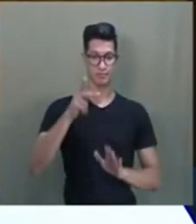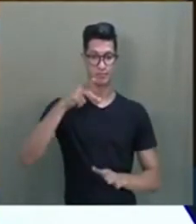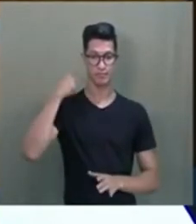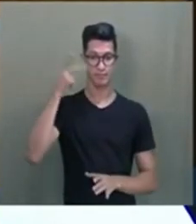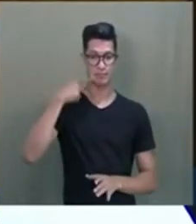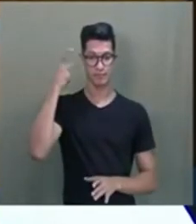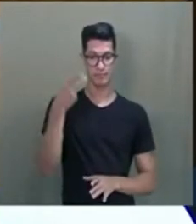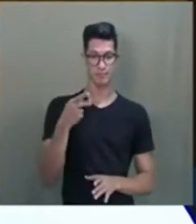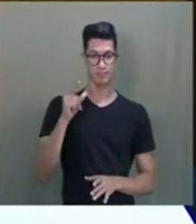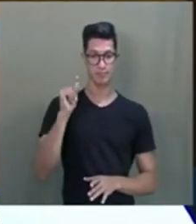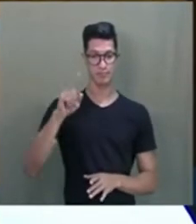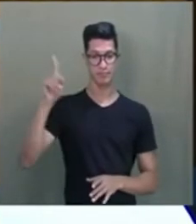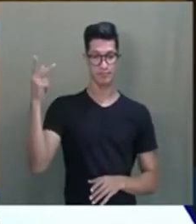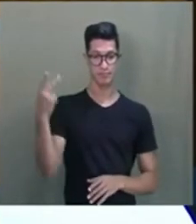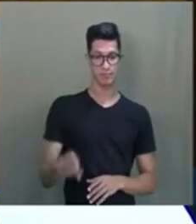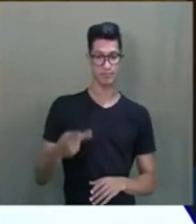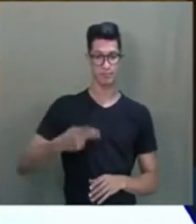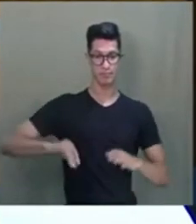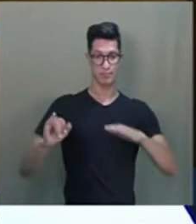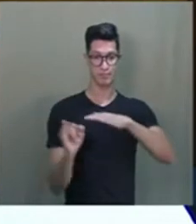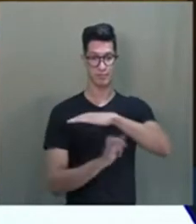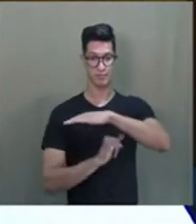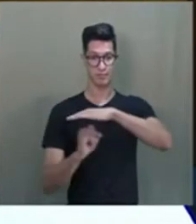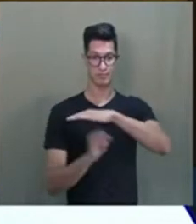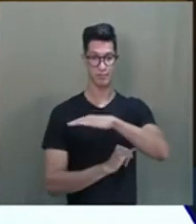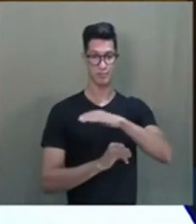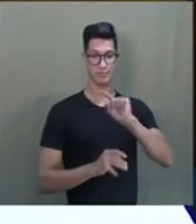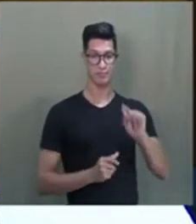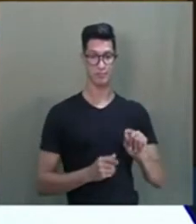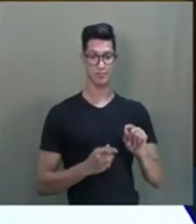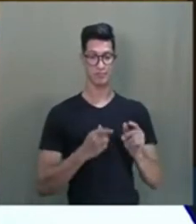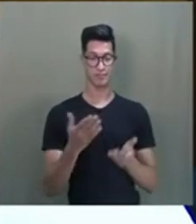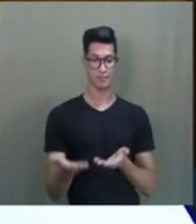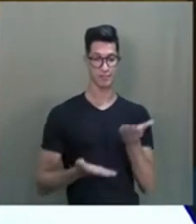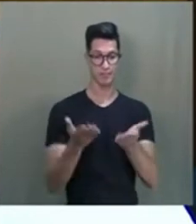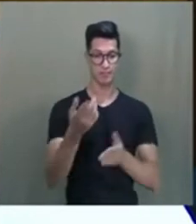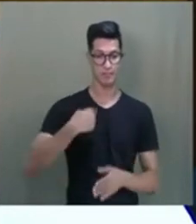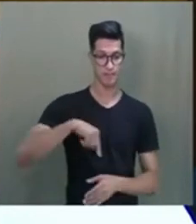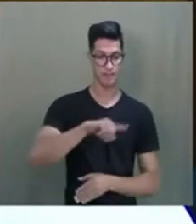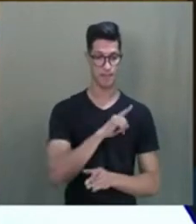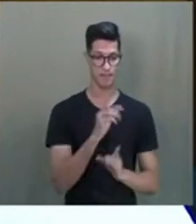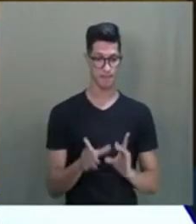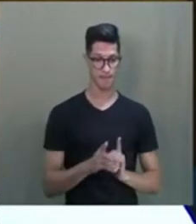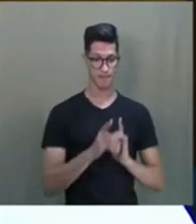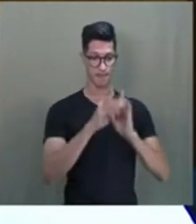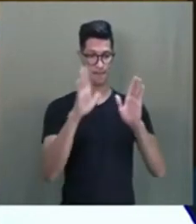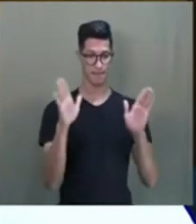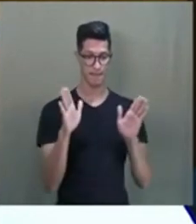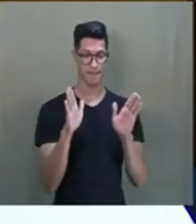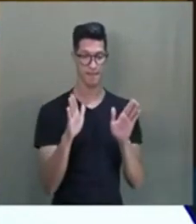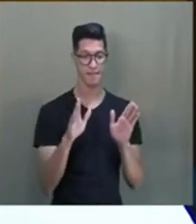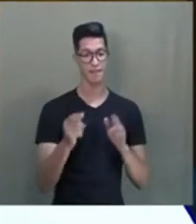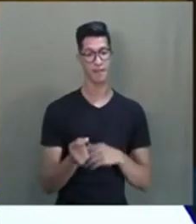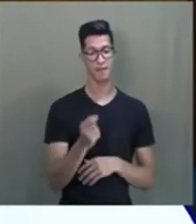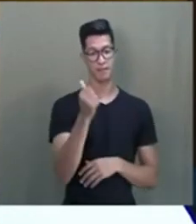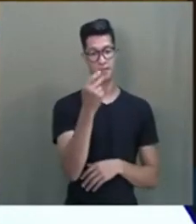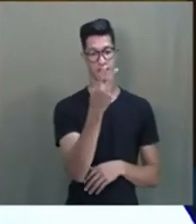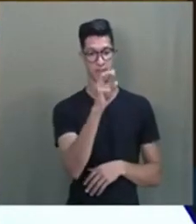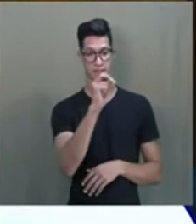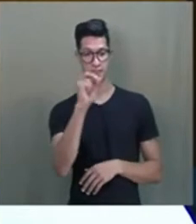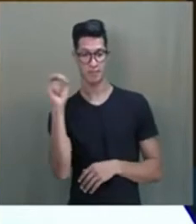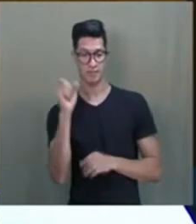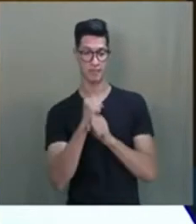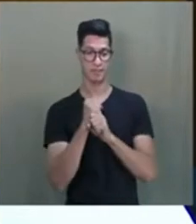parlamento. Esta instituição, que serve à nossa democracia há quase 200